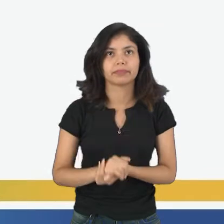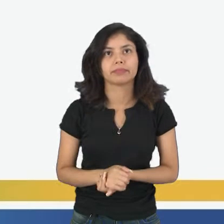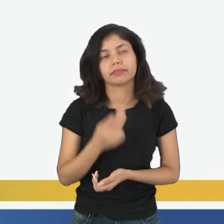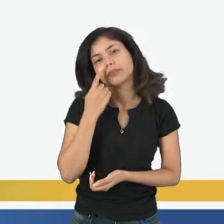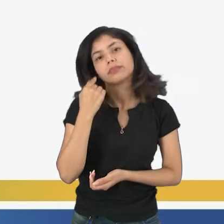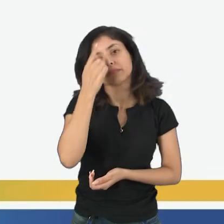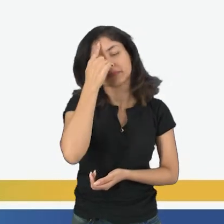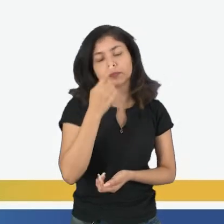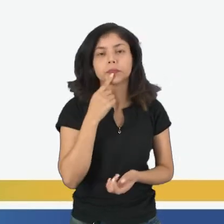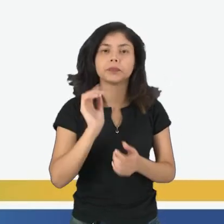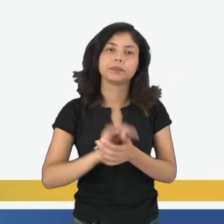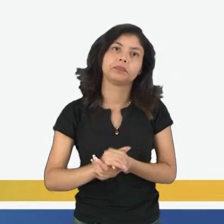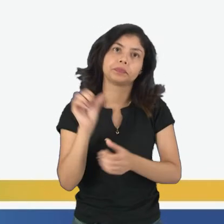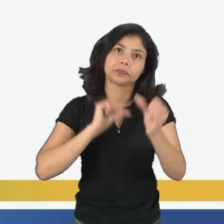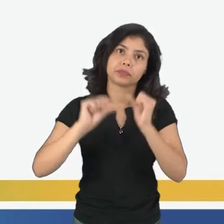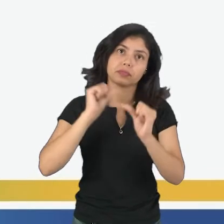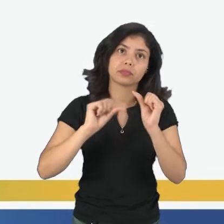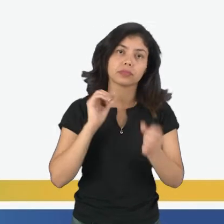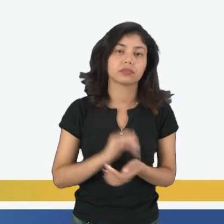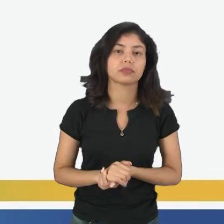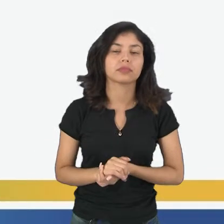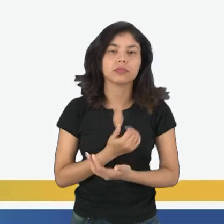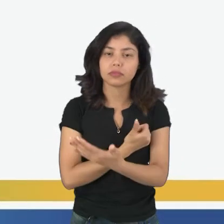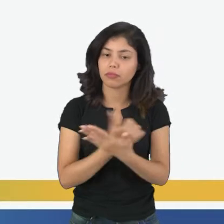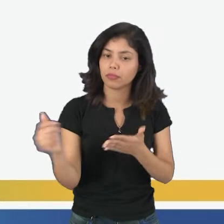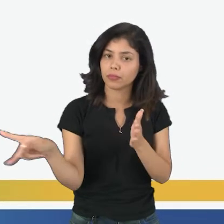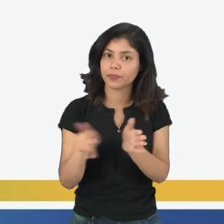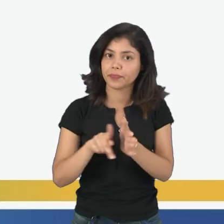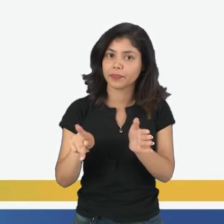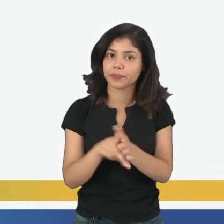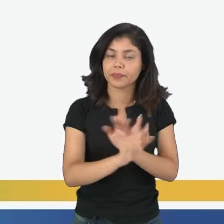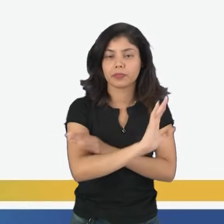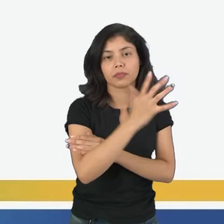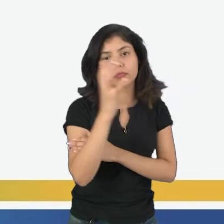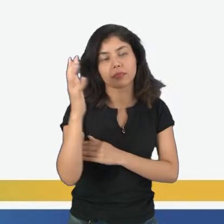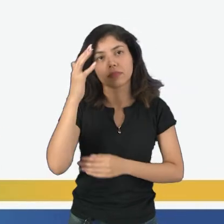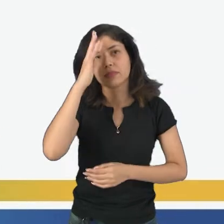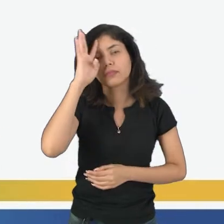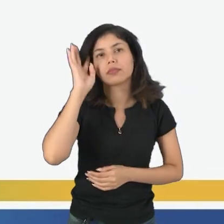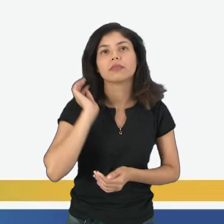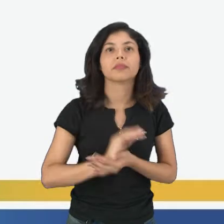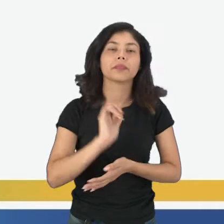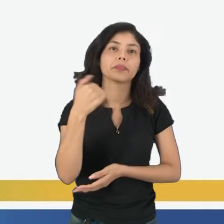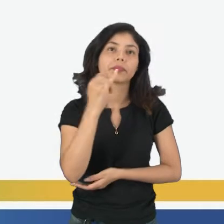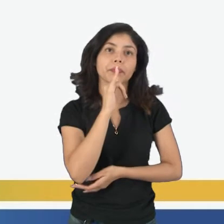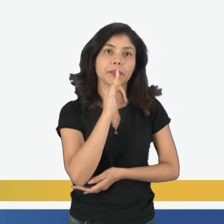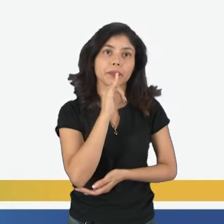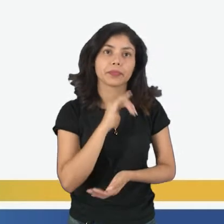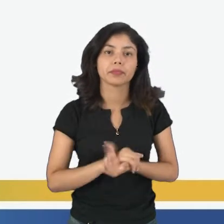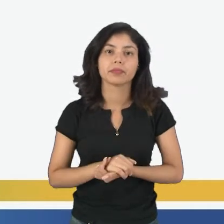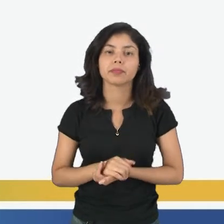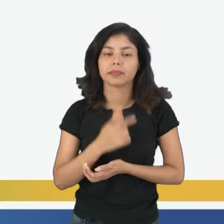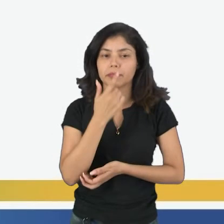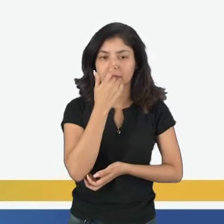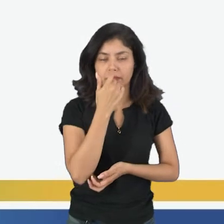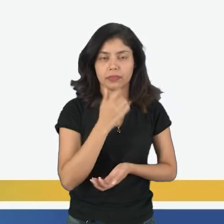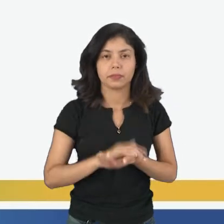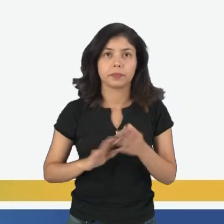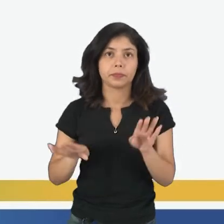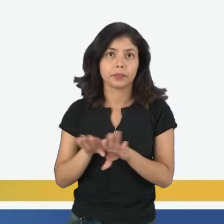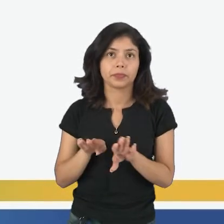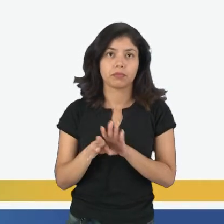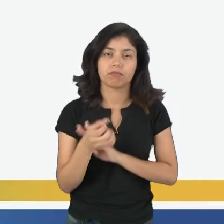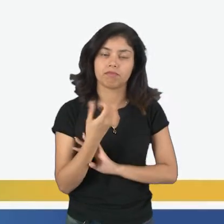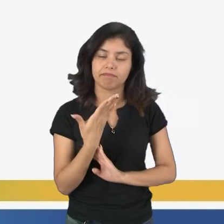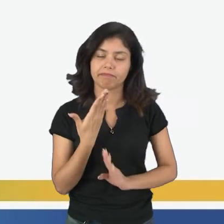a paisagem é transformada repentinamente também por ação da própria natureza. E aí um outro exemplo clássico também, a